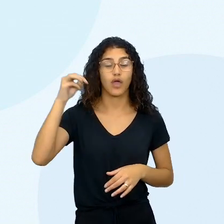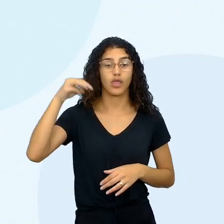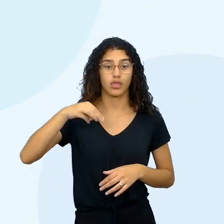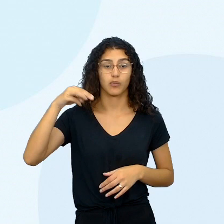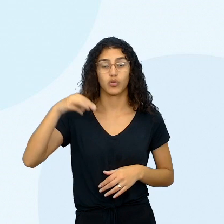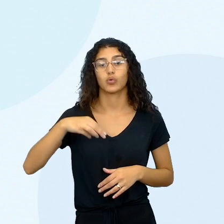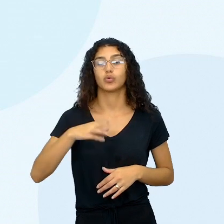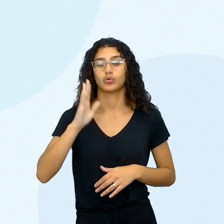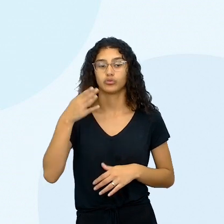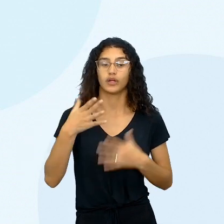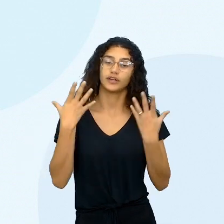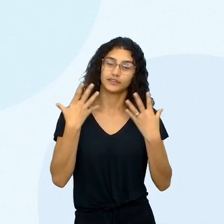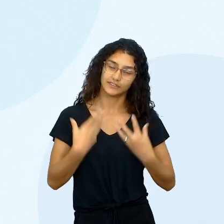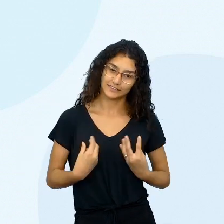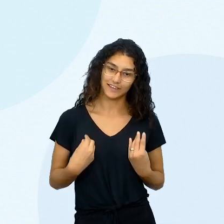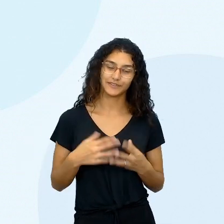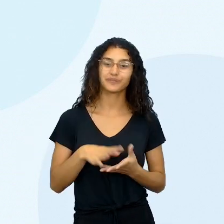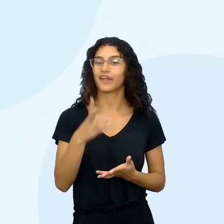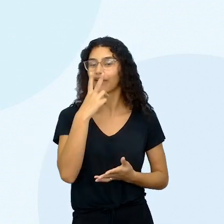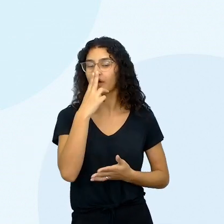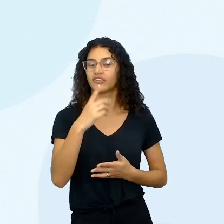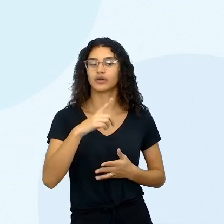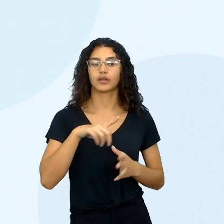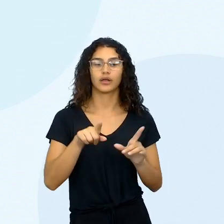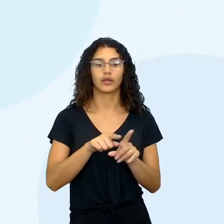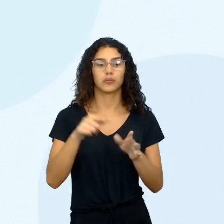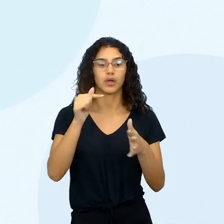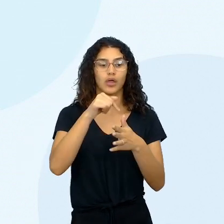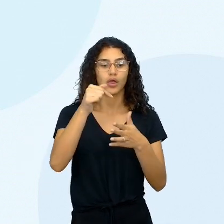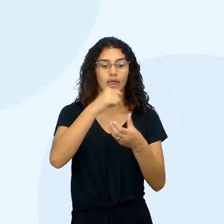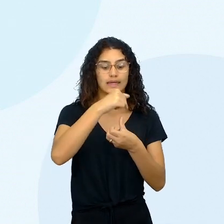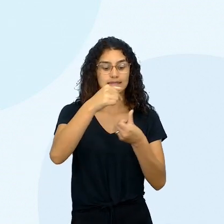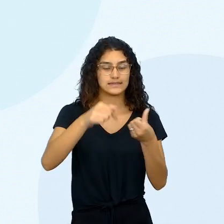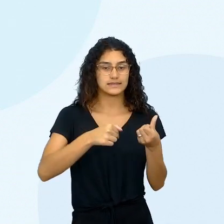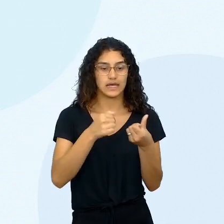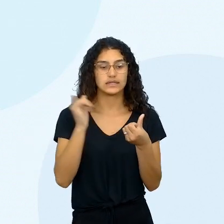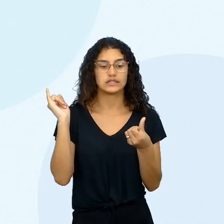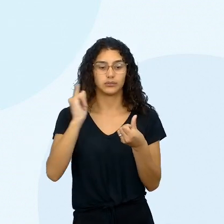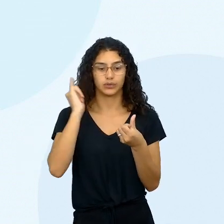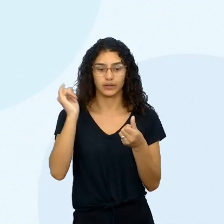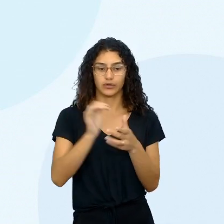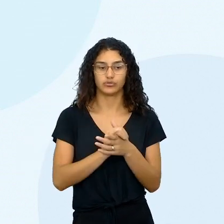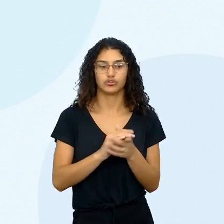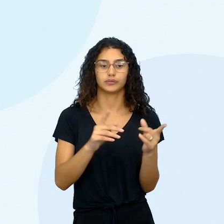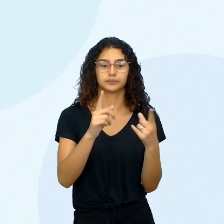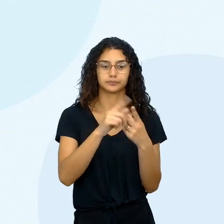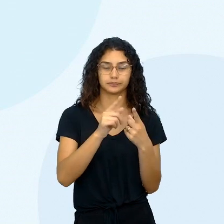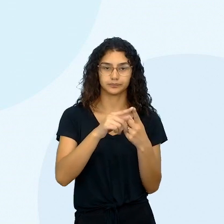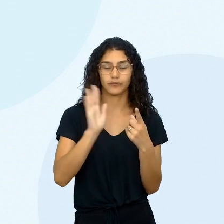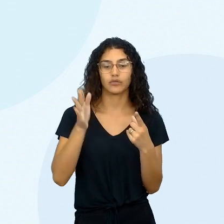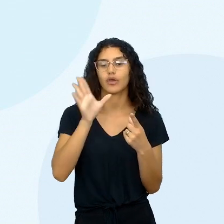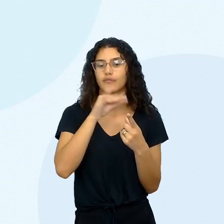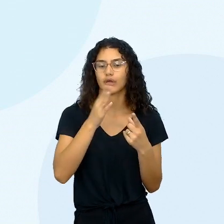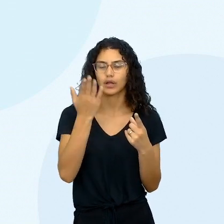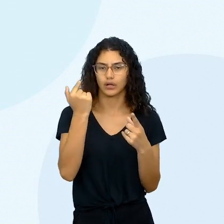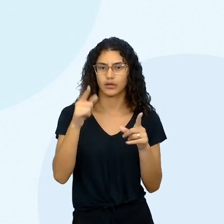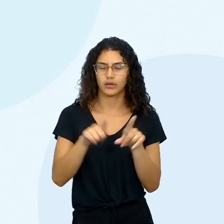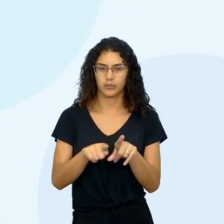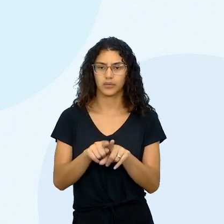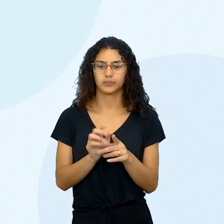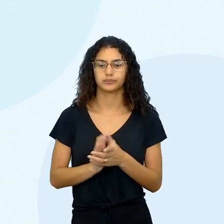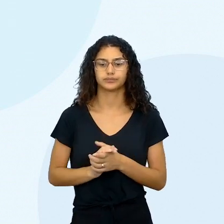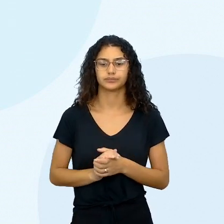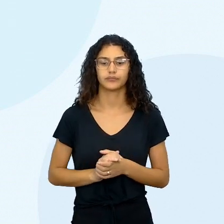ficando cansados. Eu acho que tem outros 6 pontos importantes, né? O primeiro ponto, e eu já falei isso na minha apresentação,